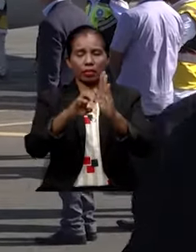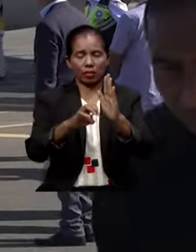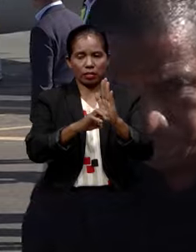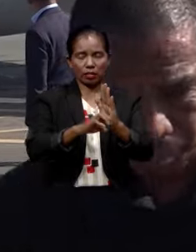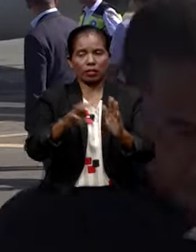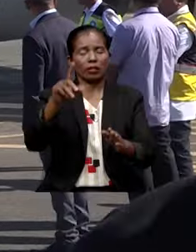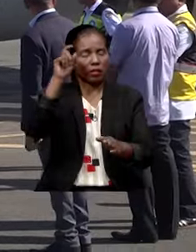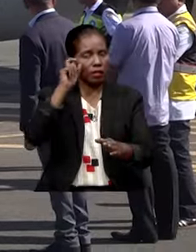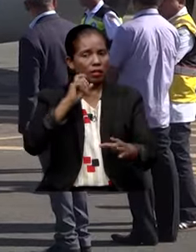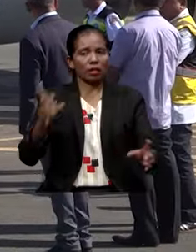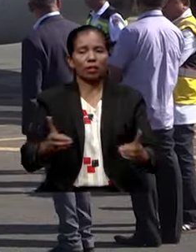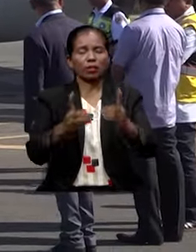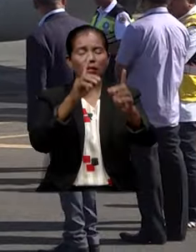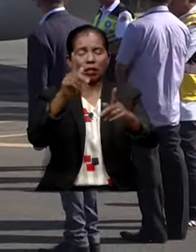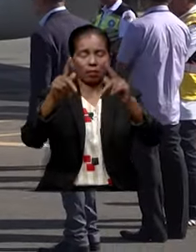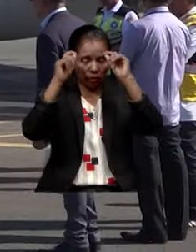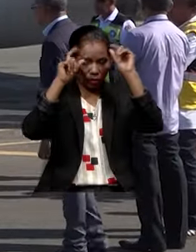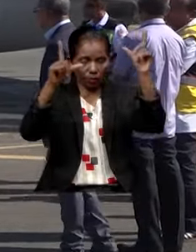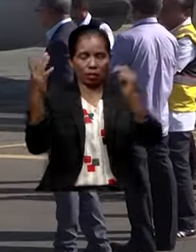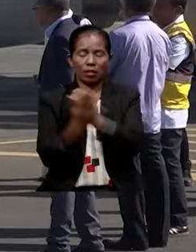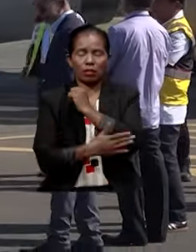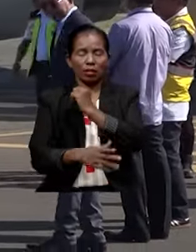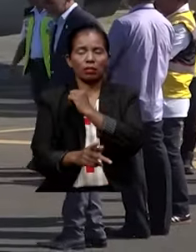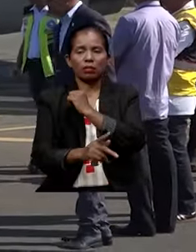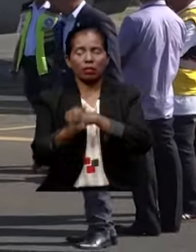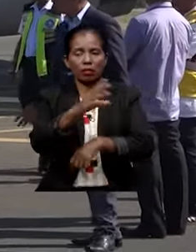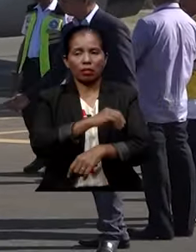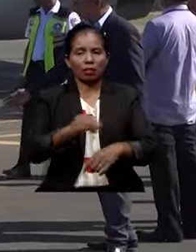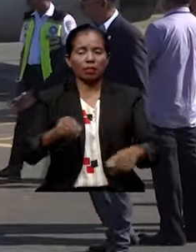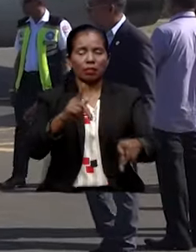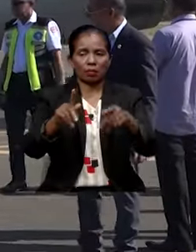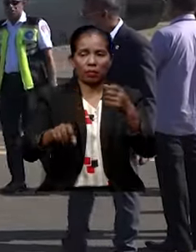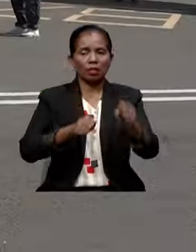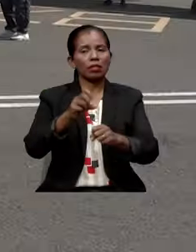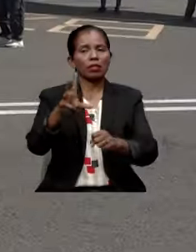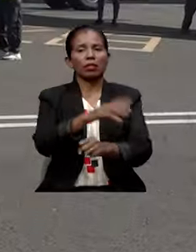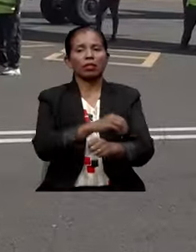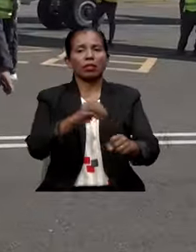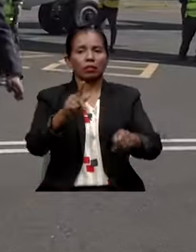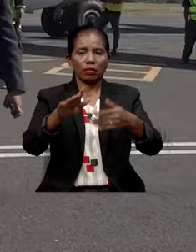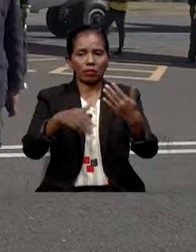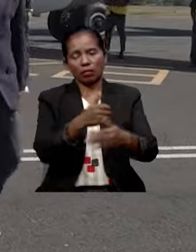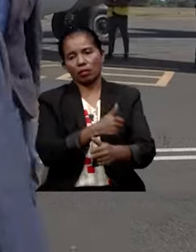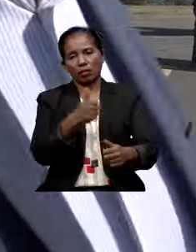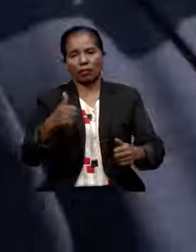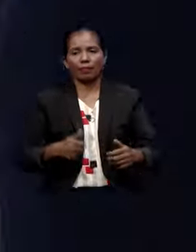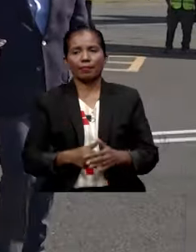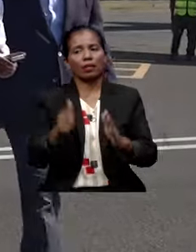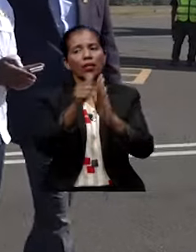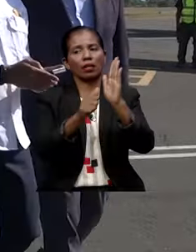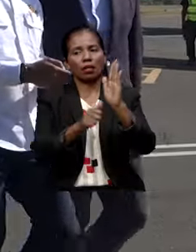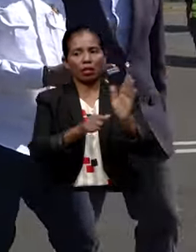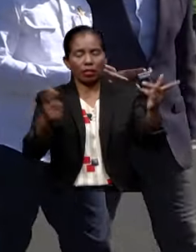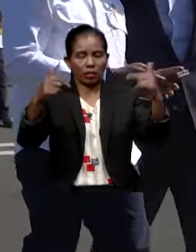se assumado com a comunidade de Moruan e Portugal, acadêmico portuguesa, na sociedade civil, nas entidades siracelotan. Tuirazenda foi em